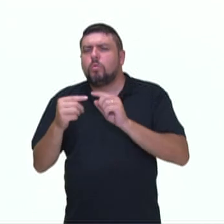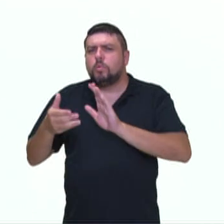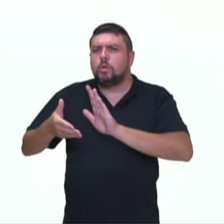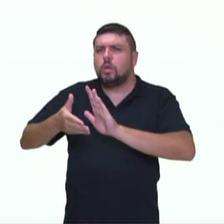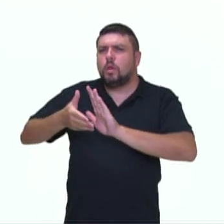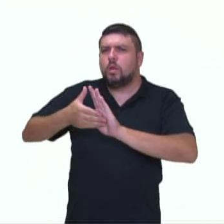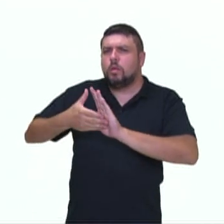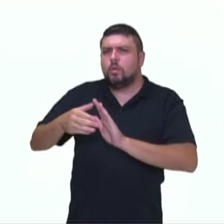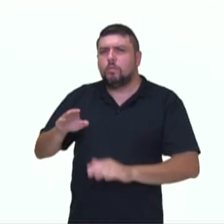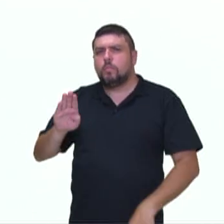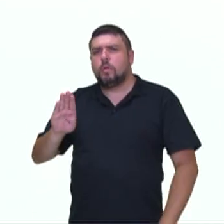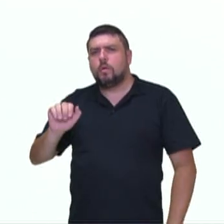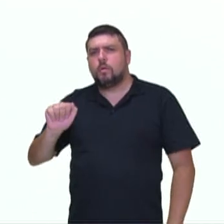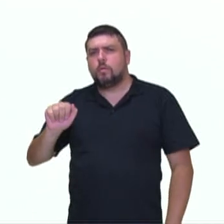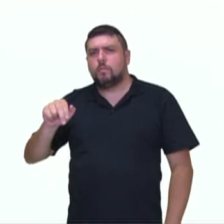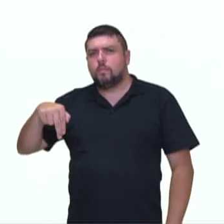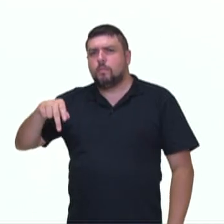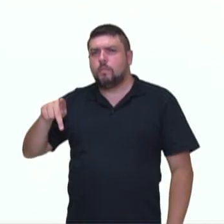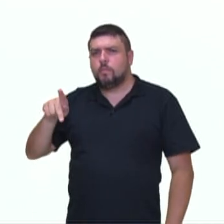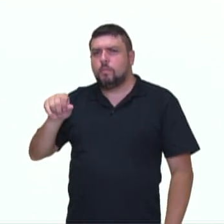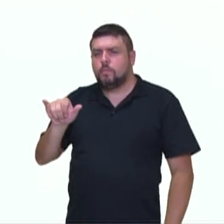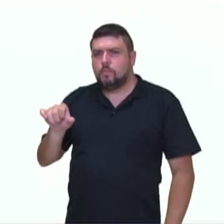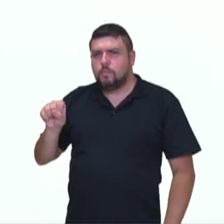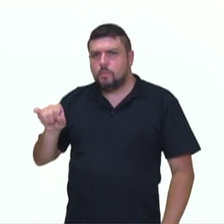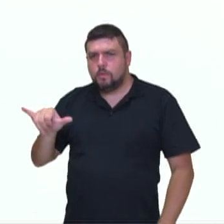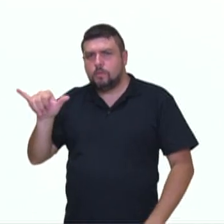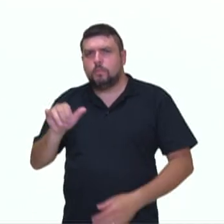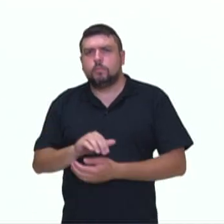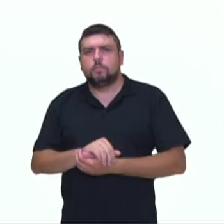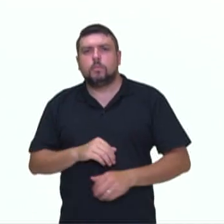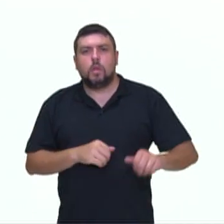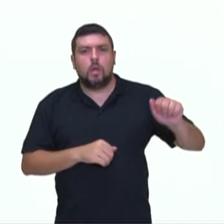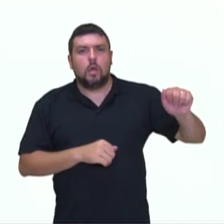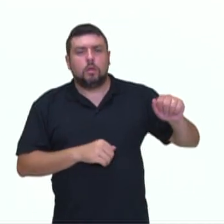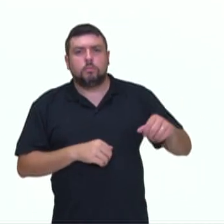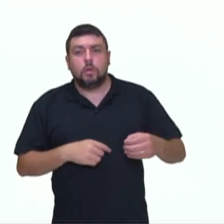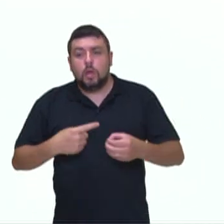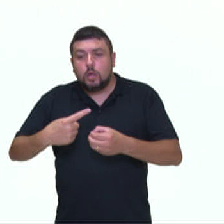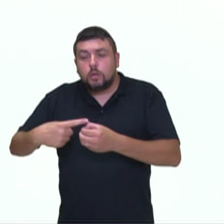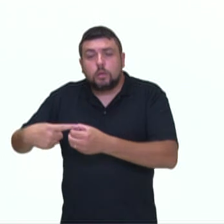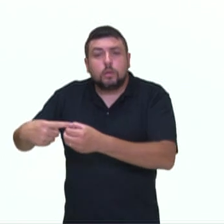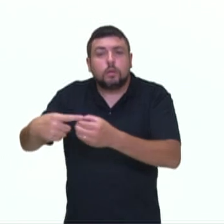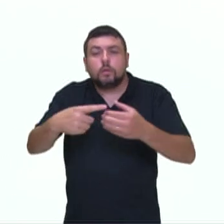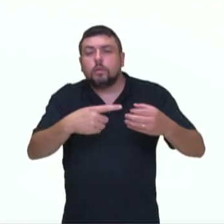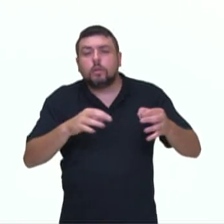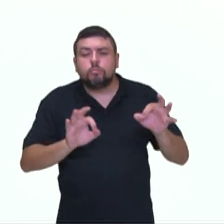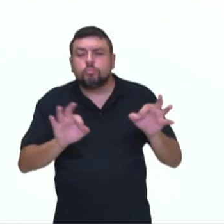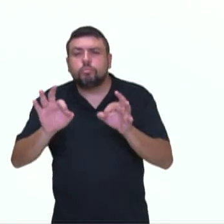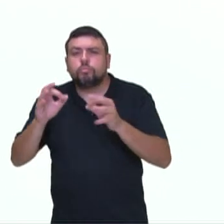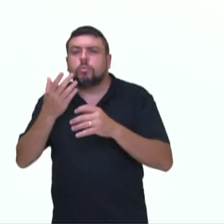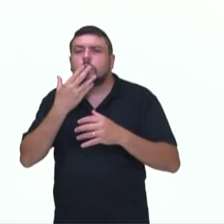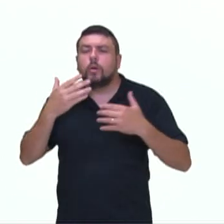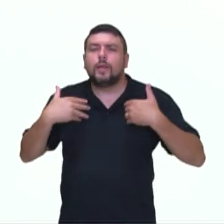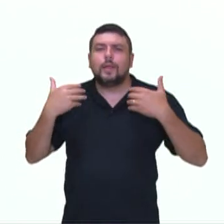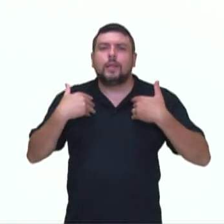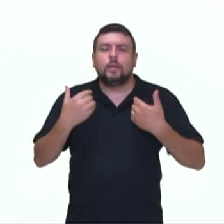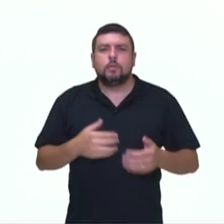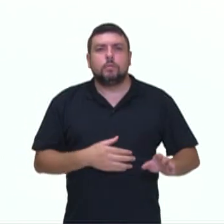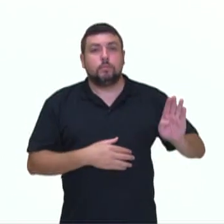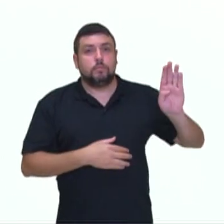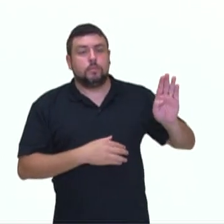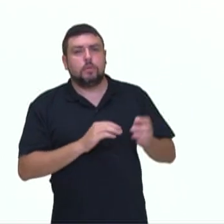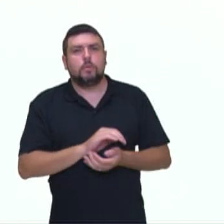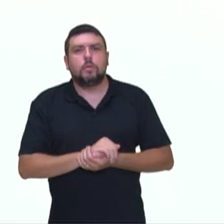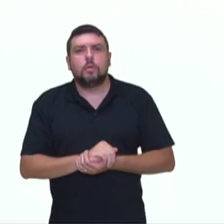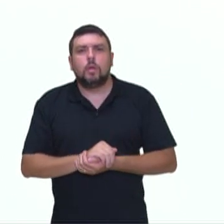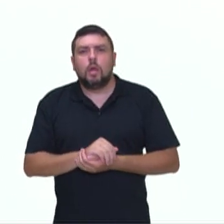britânico Banksy? Alternativa A, procura decorar a cidade com cores e alegria. Alternativa B, procura trazer